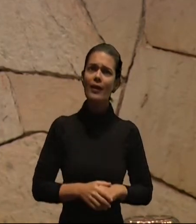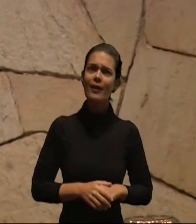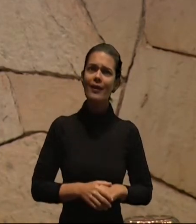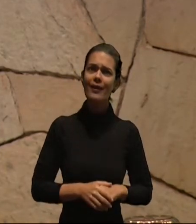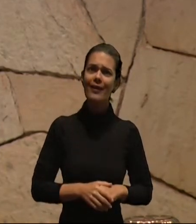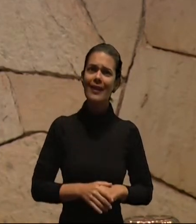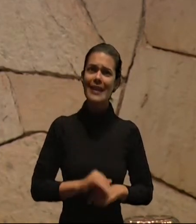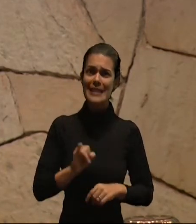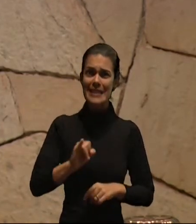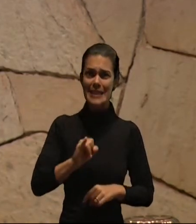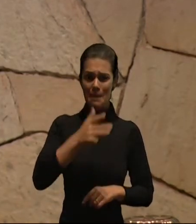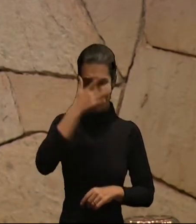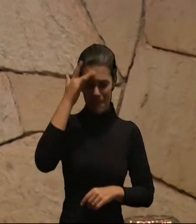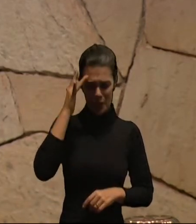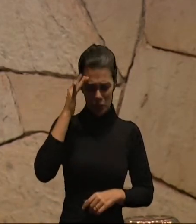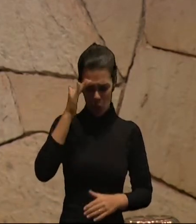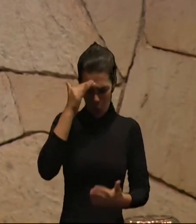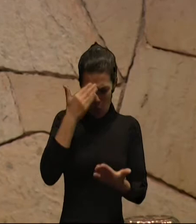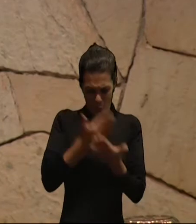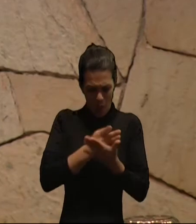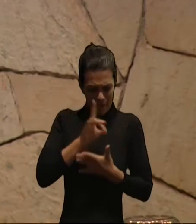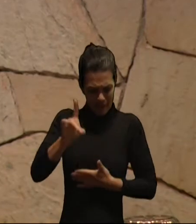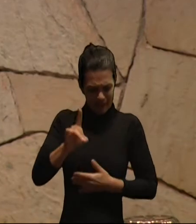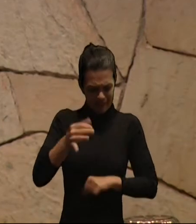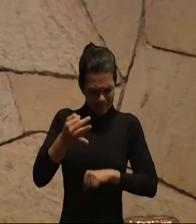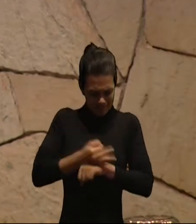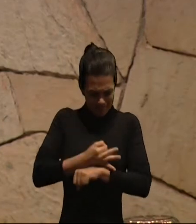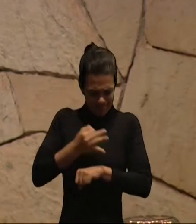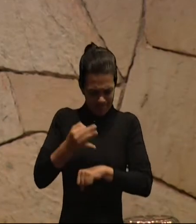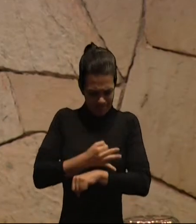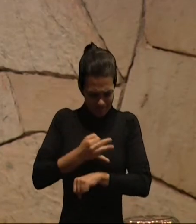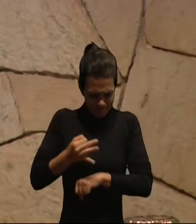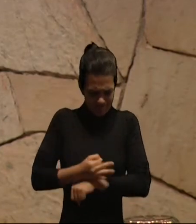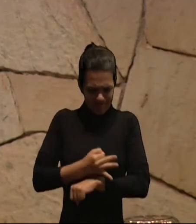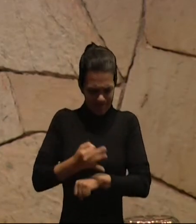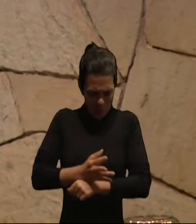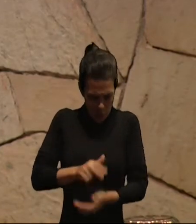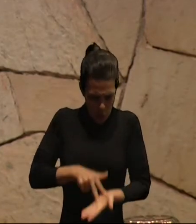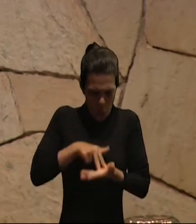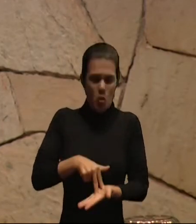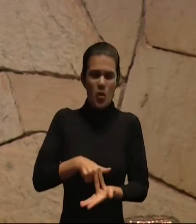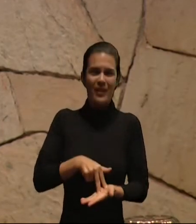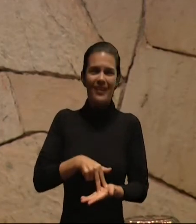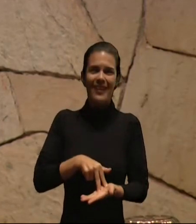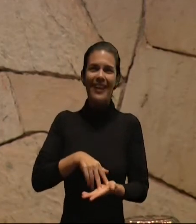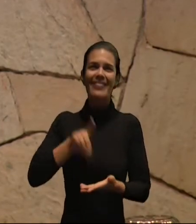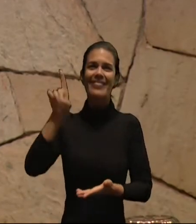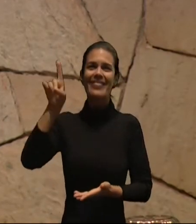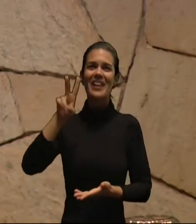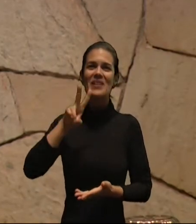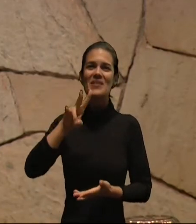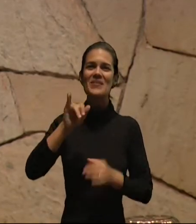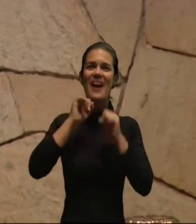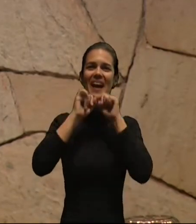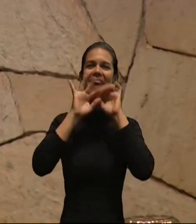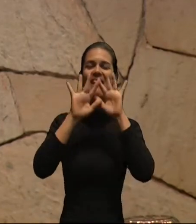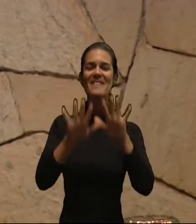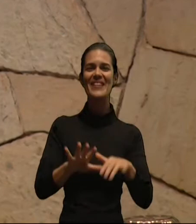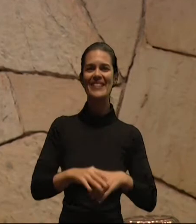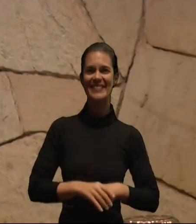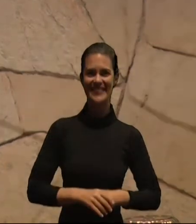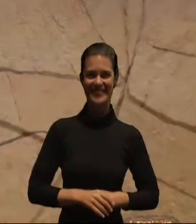com perseverança a aprovação. Suportar com